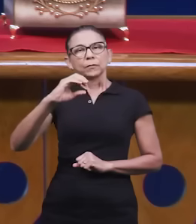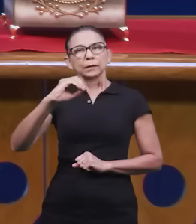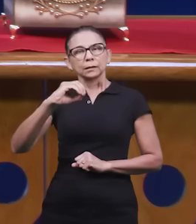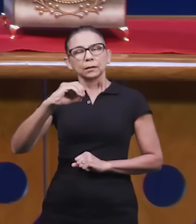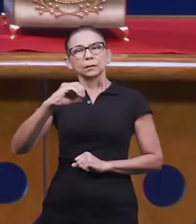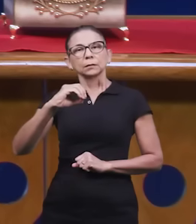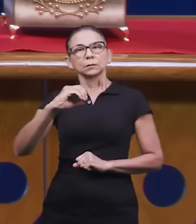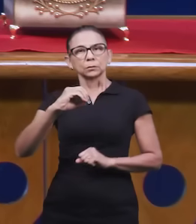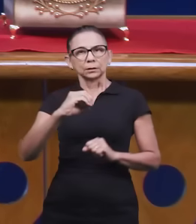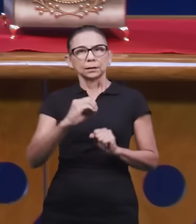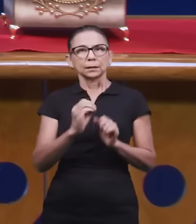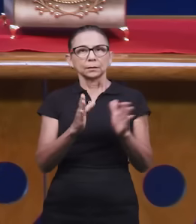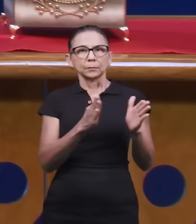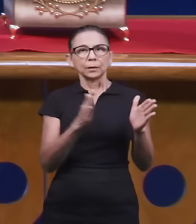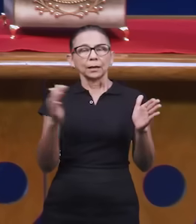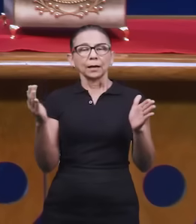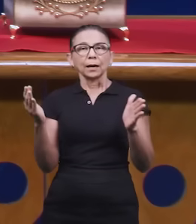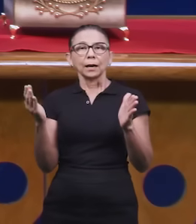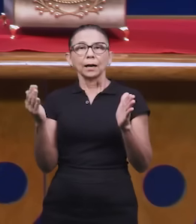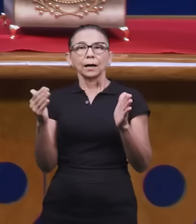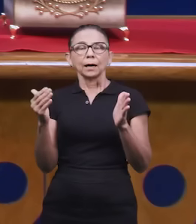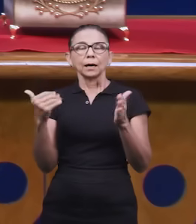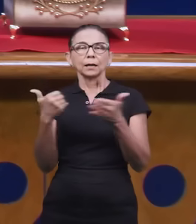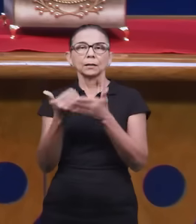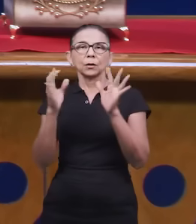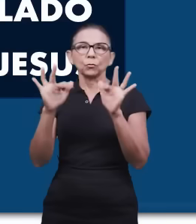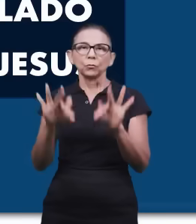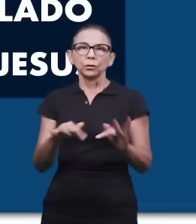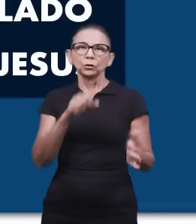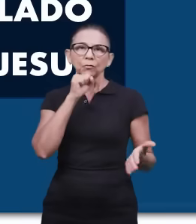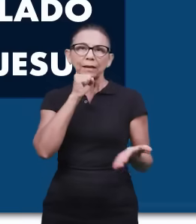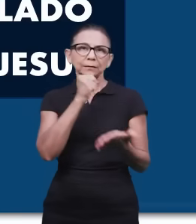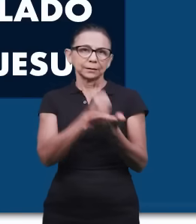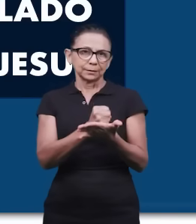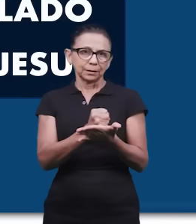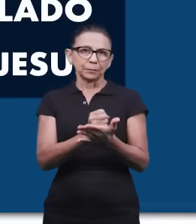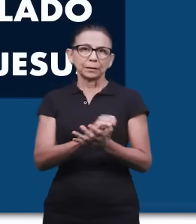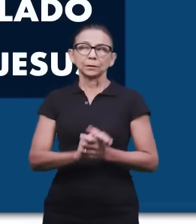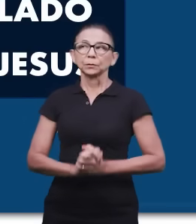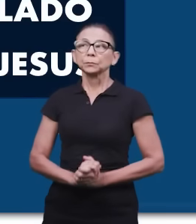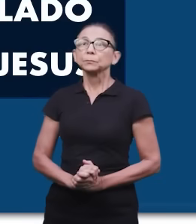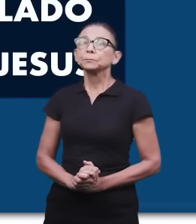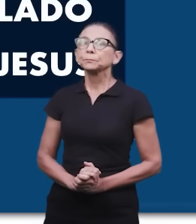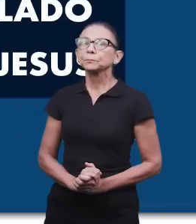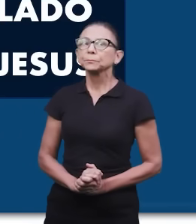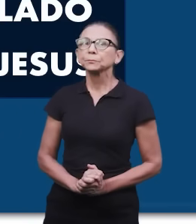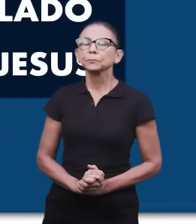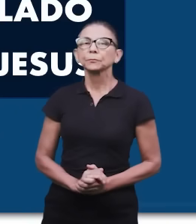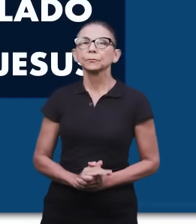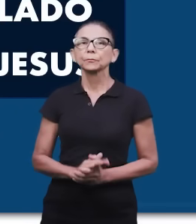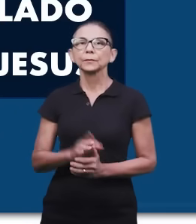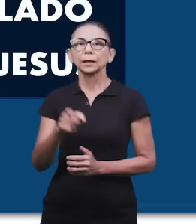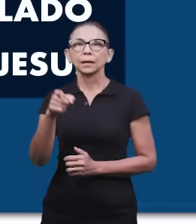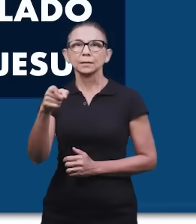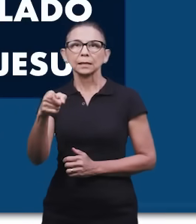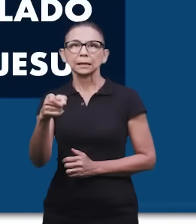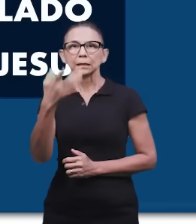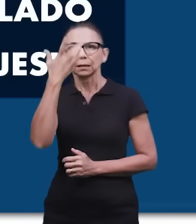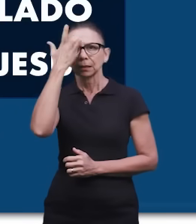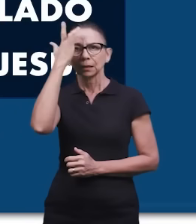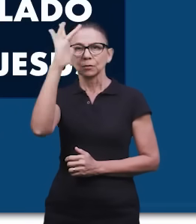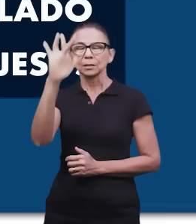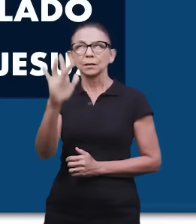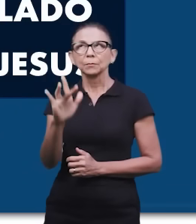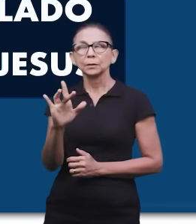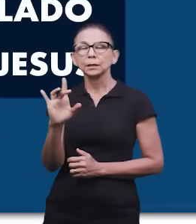Testamento. O próximo. Daniel não sabia que haveria